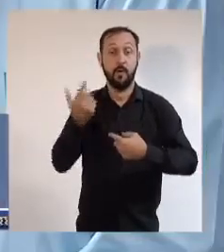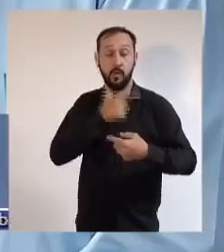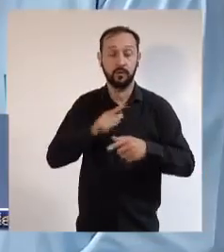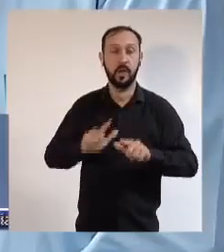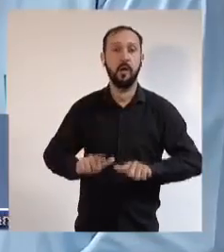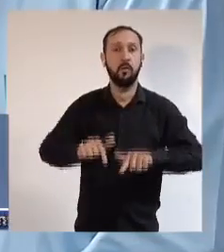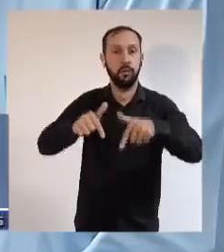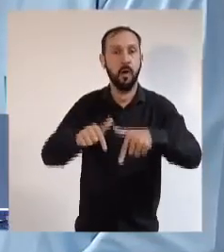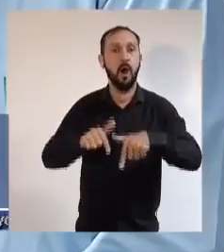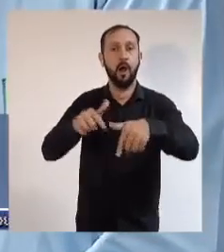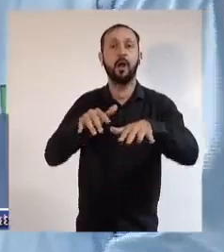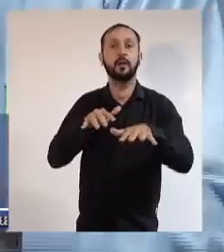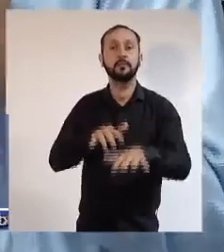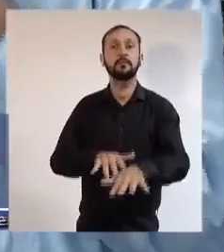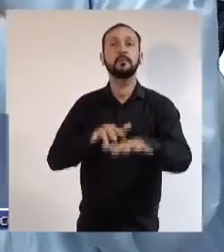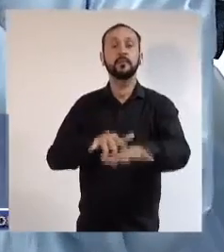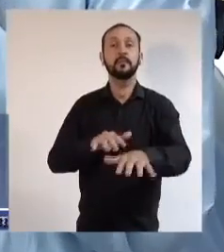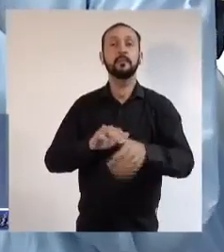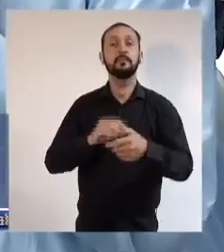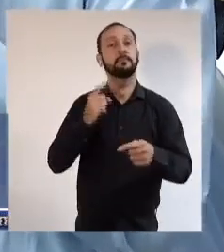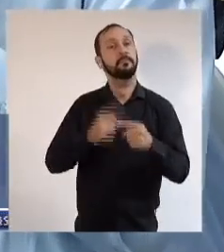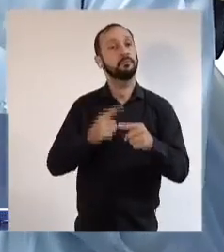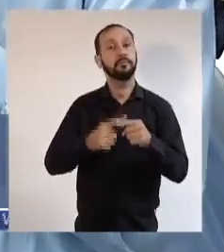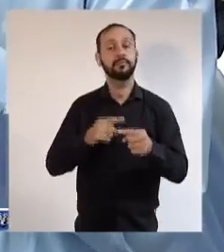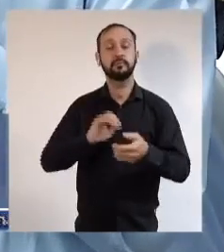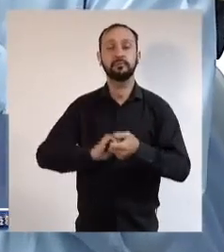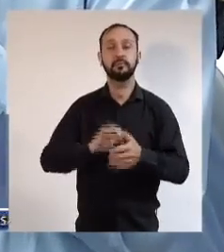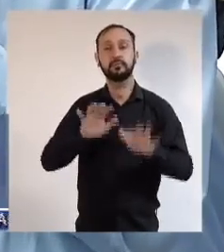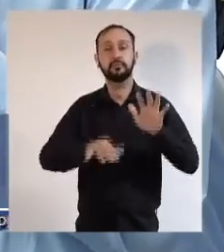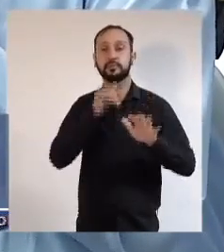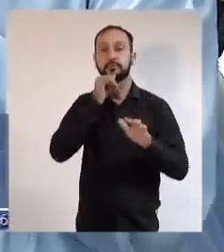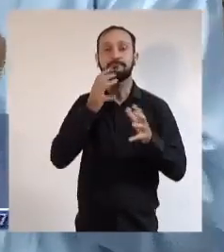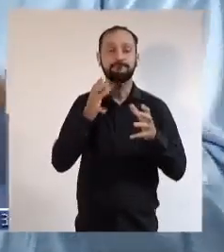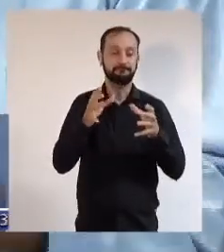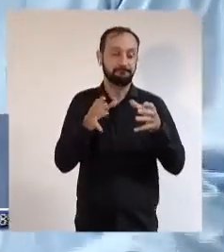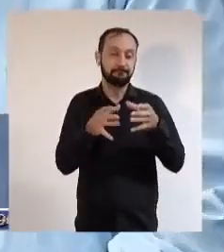é que muitas vezes nós jogamos